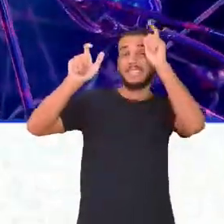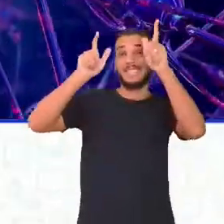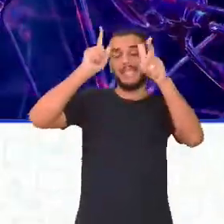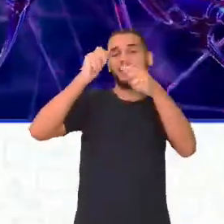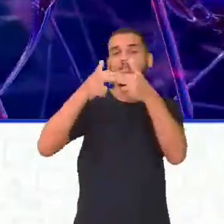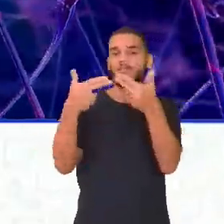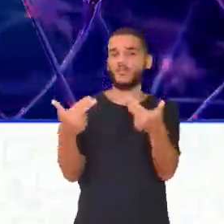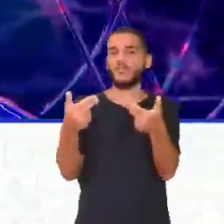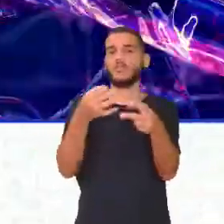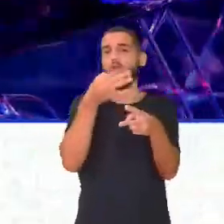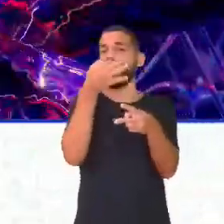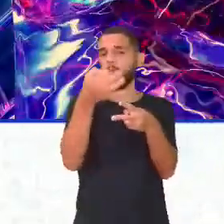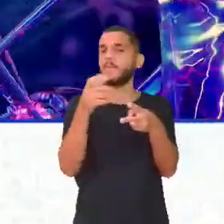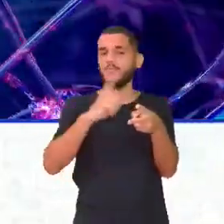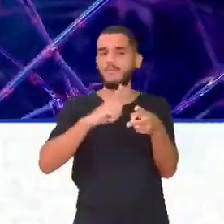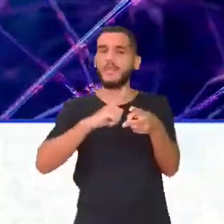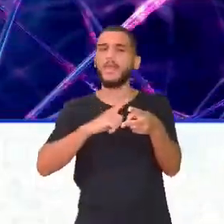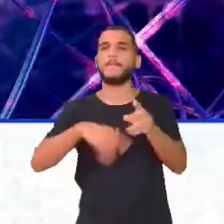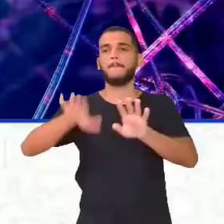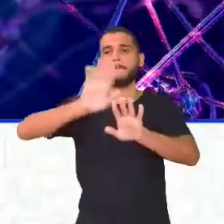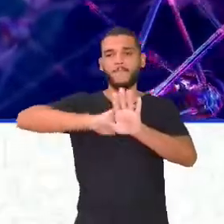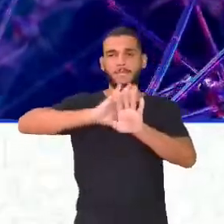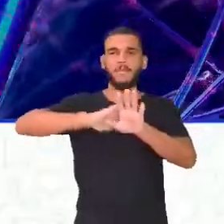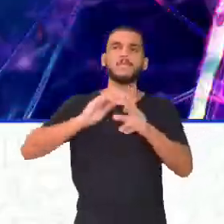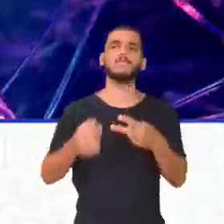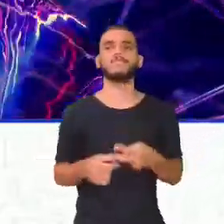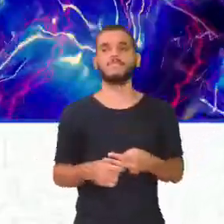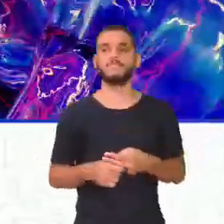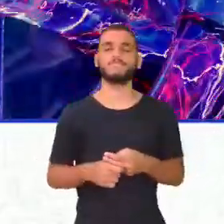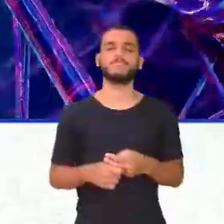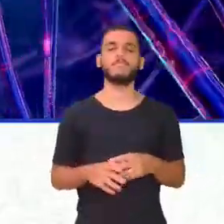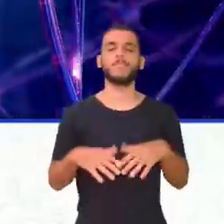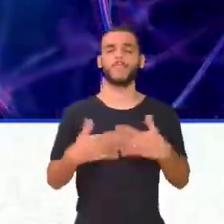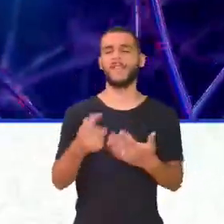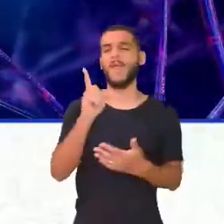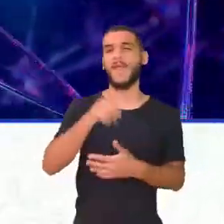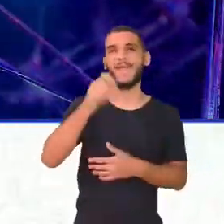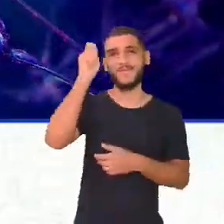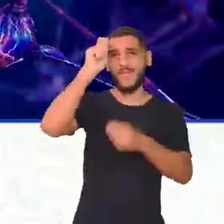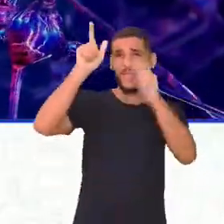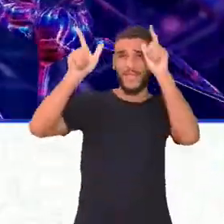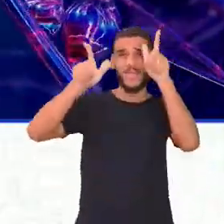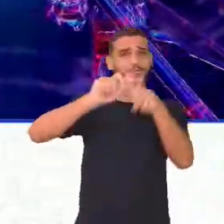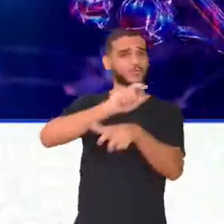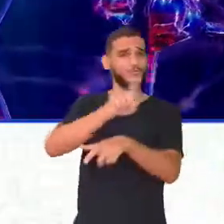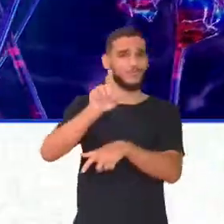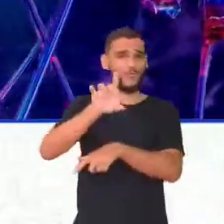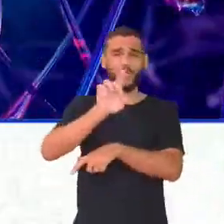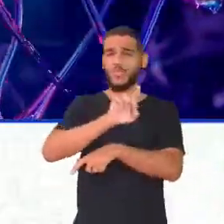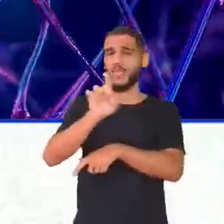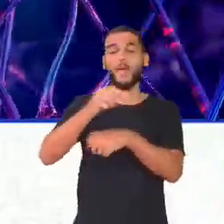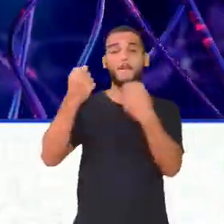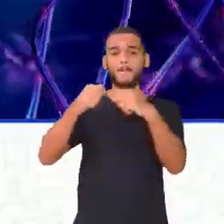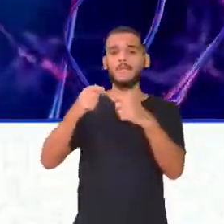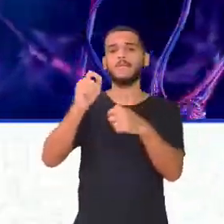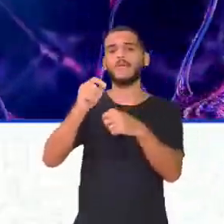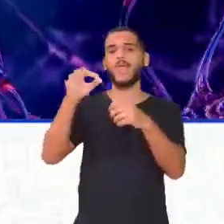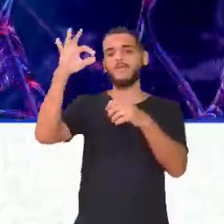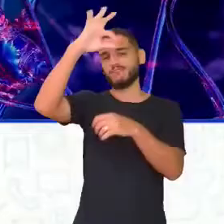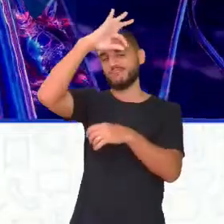já sabe que o argumento não é algo solto. Ele precisa aí de um processo cognitivo